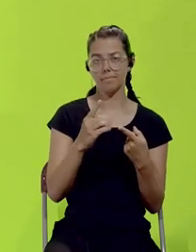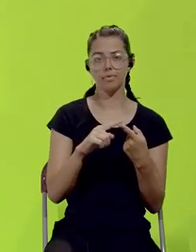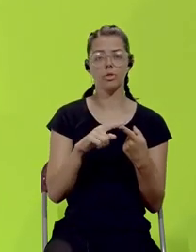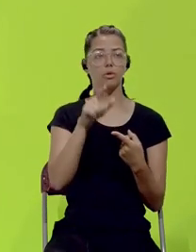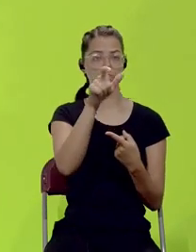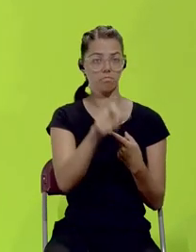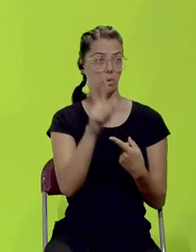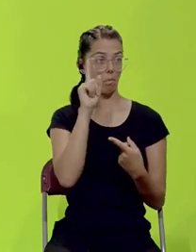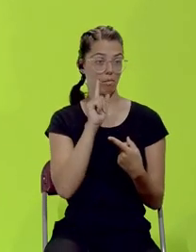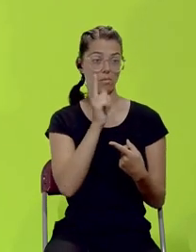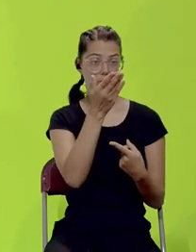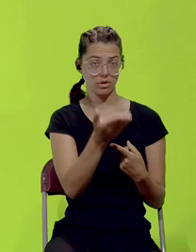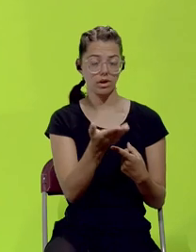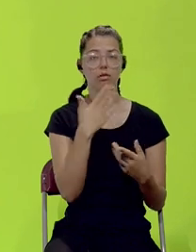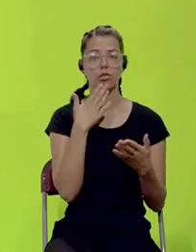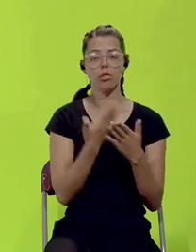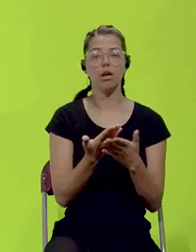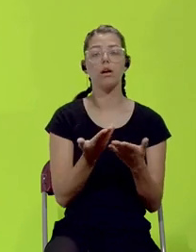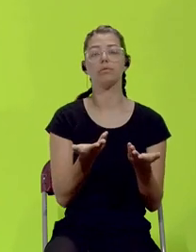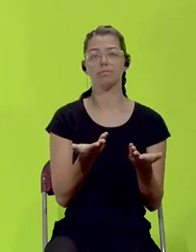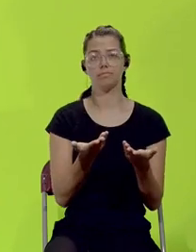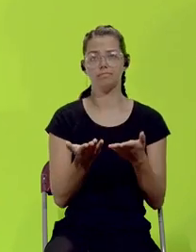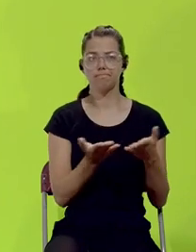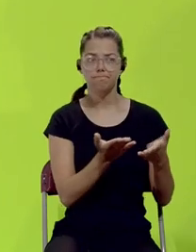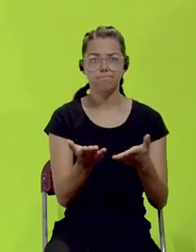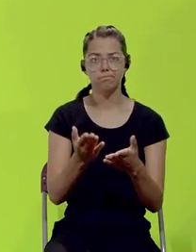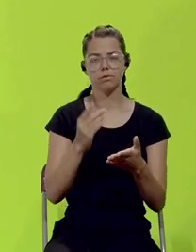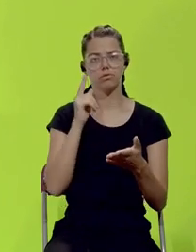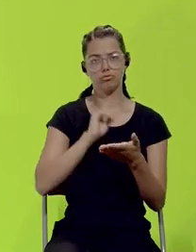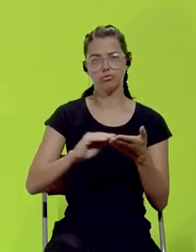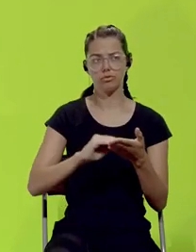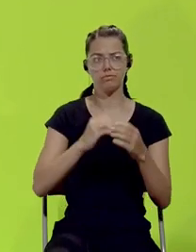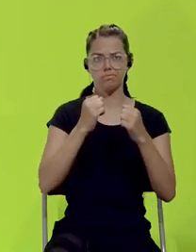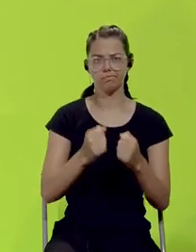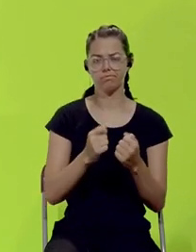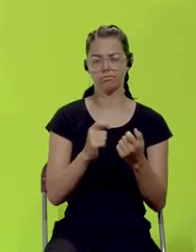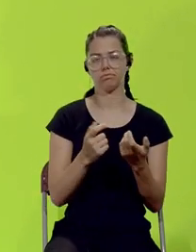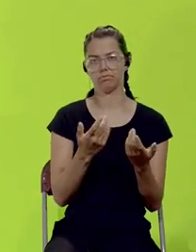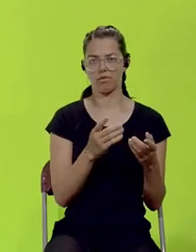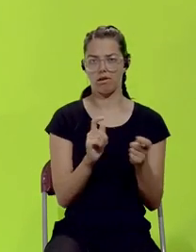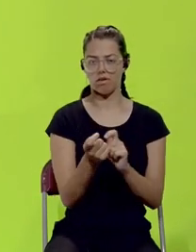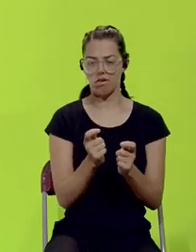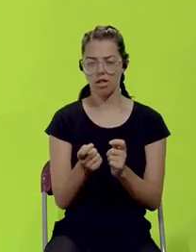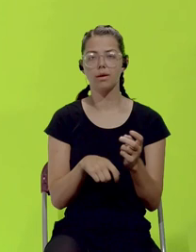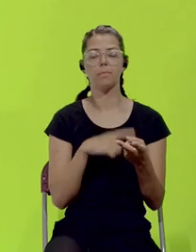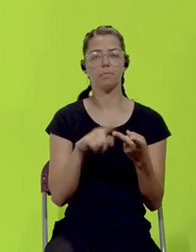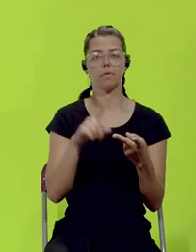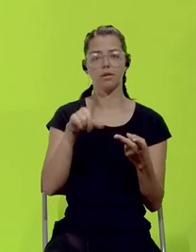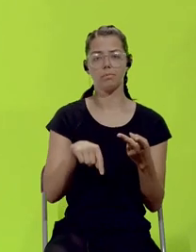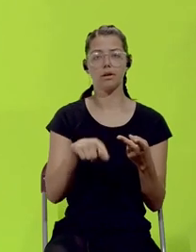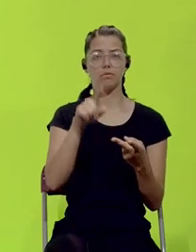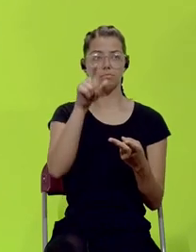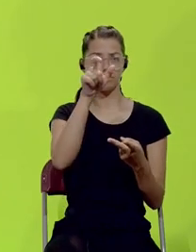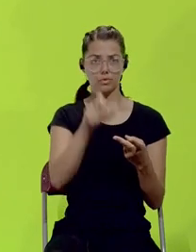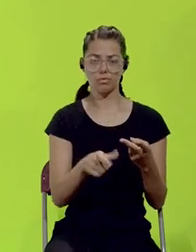ser mulher condicionou a tua afirmação como escritora e até que ponto é que isso determina por tua